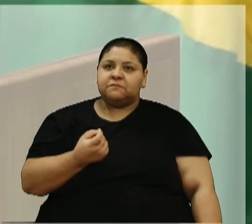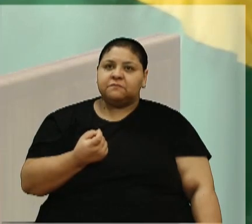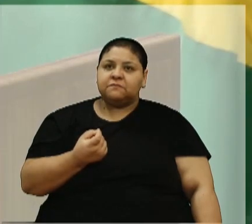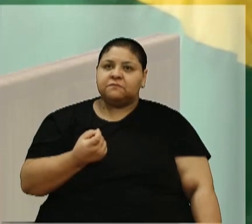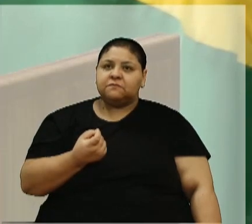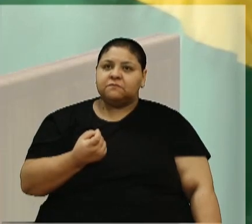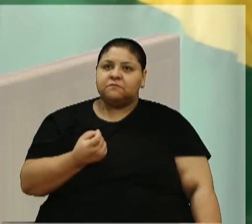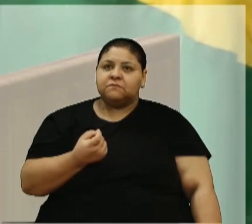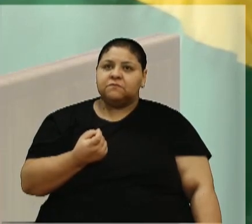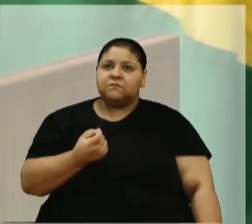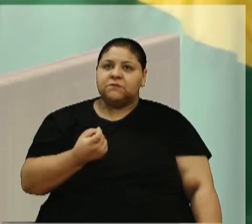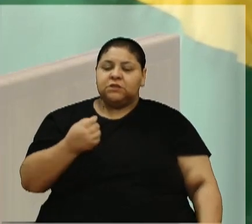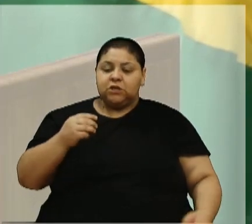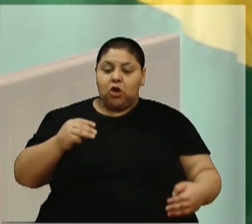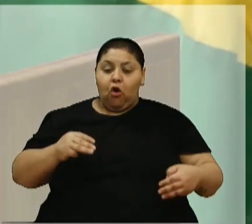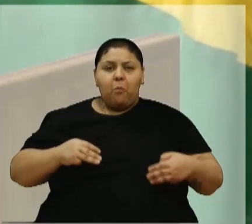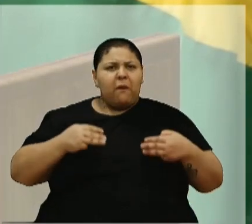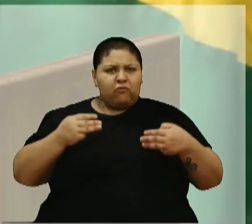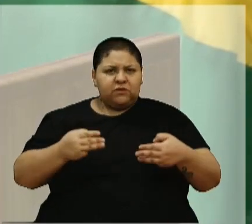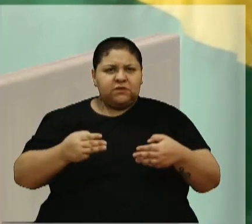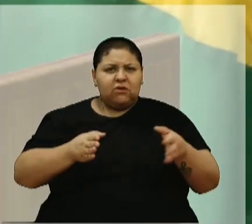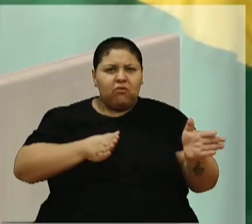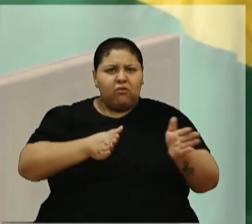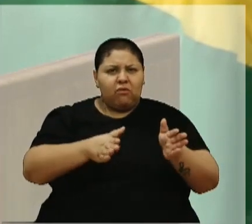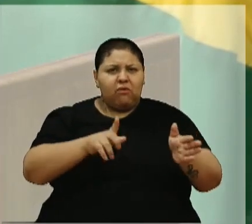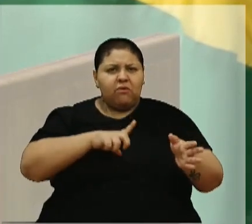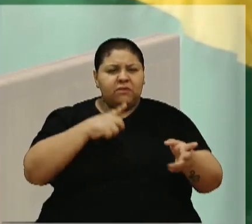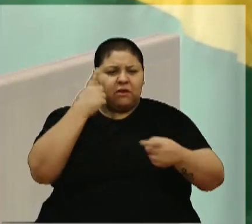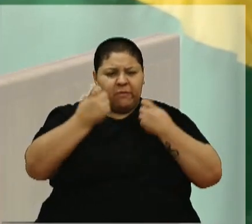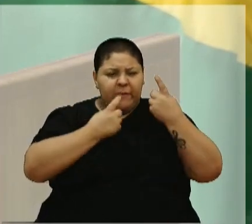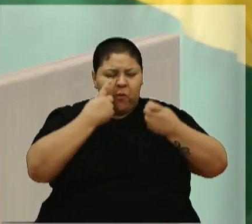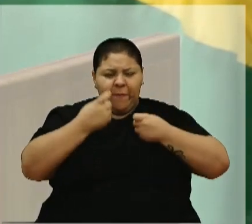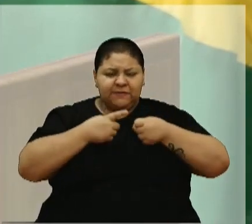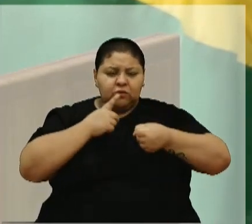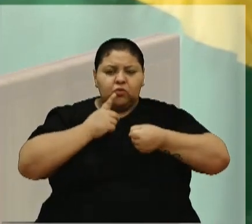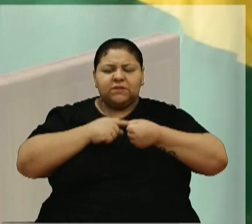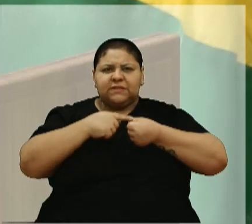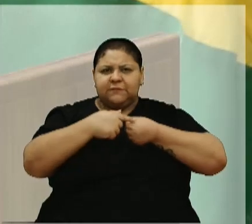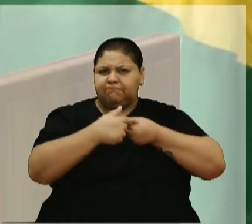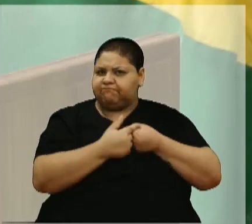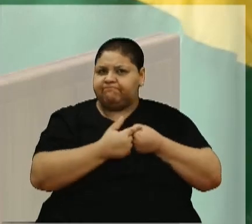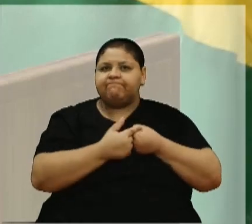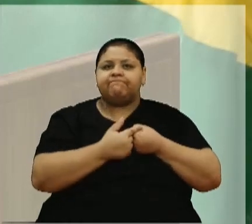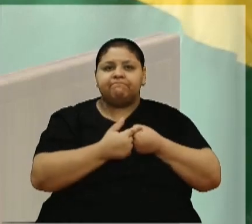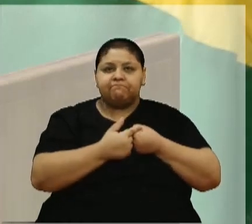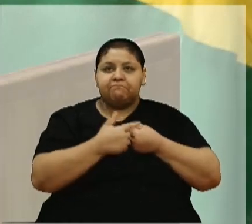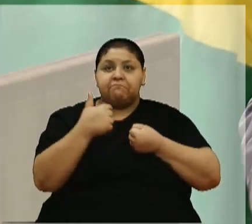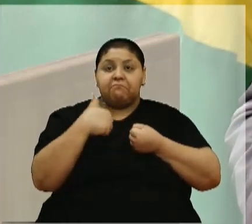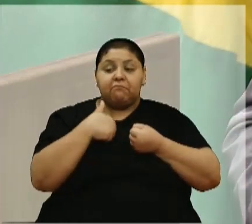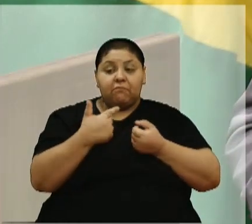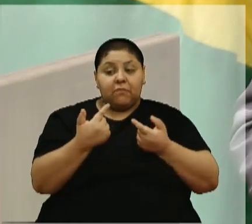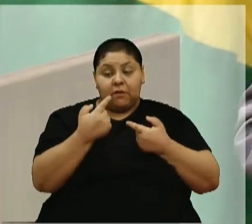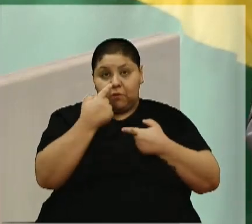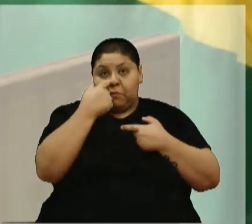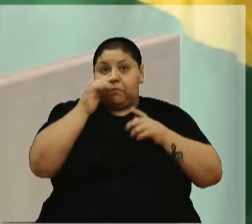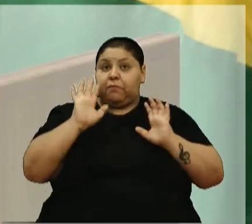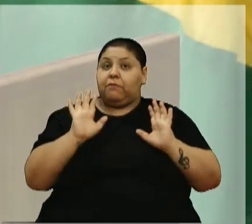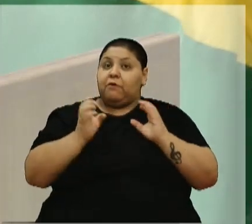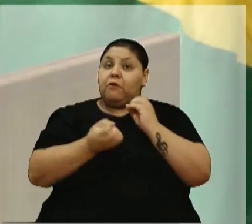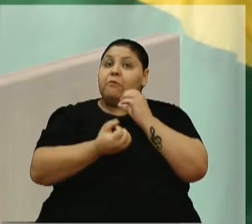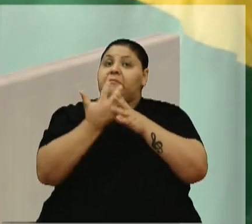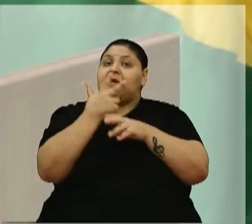trazer uma moção numa época em que a gente tem toda a preocupação com a cidade, muito me impressiona, para gerar vídeo,